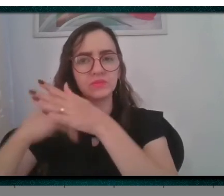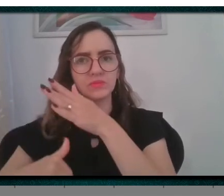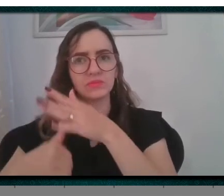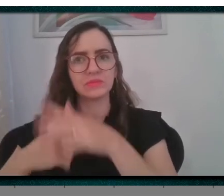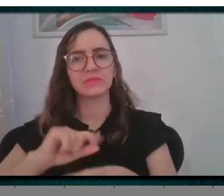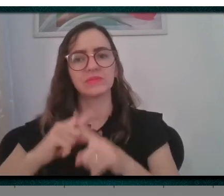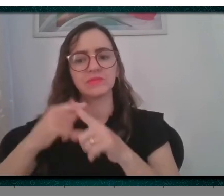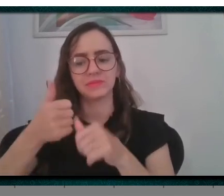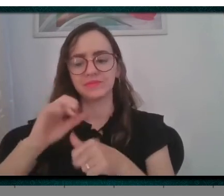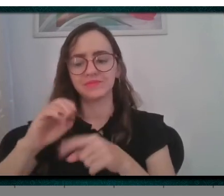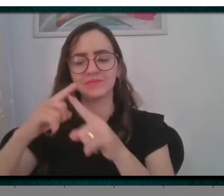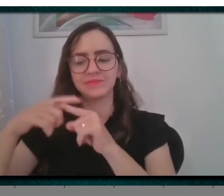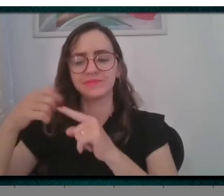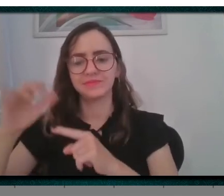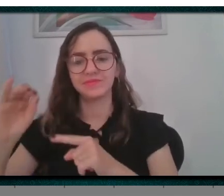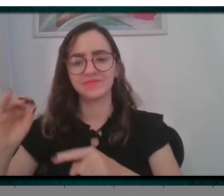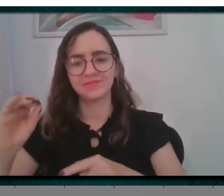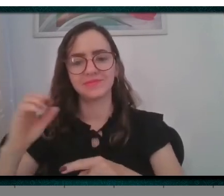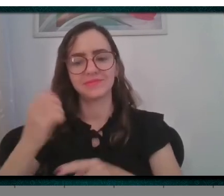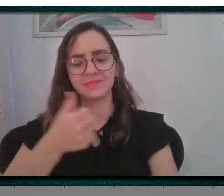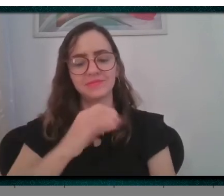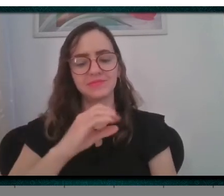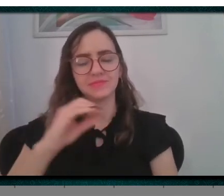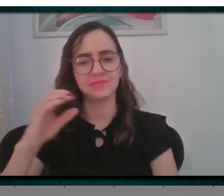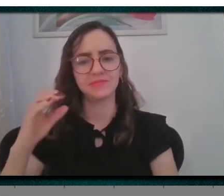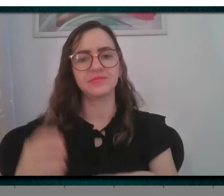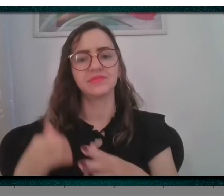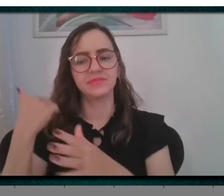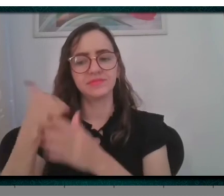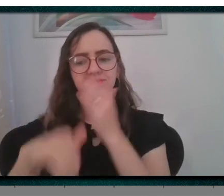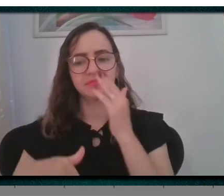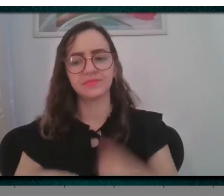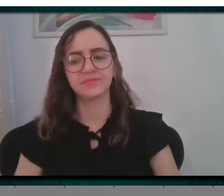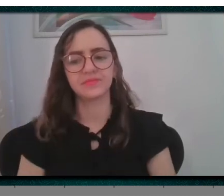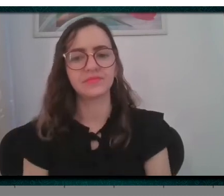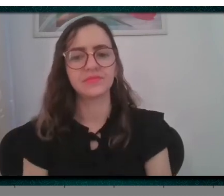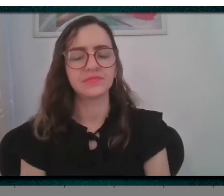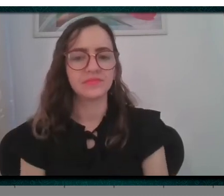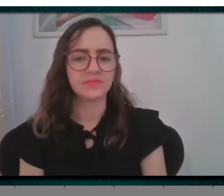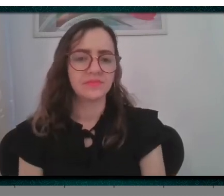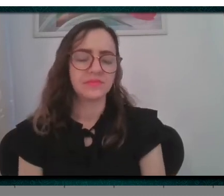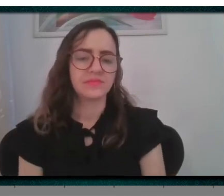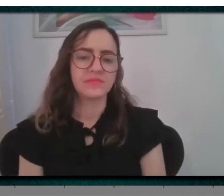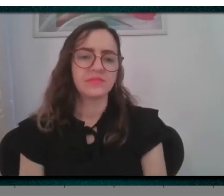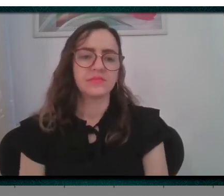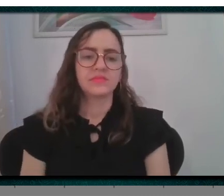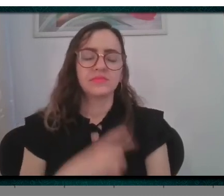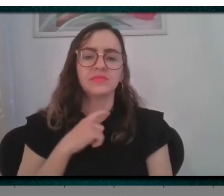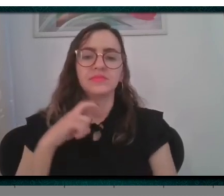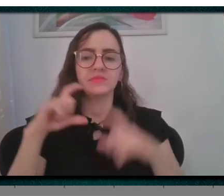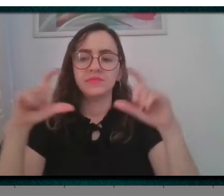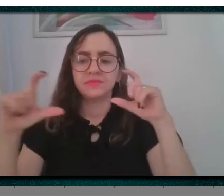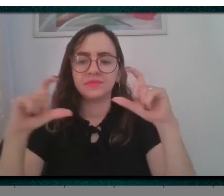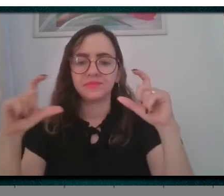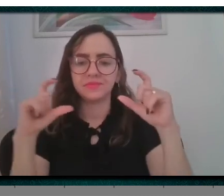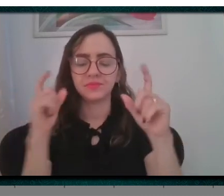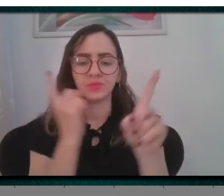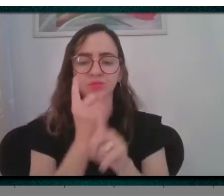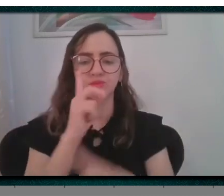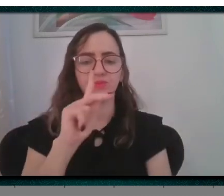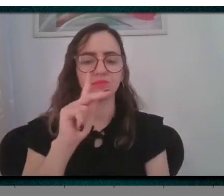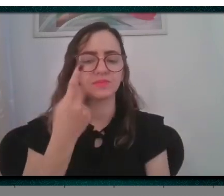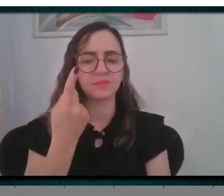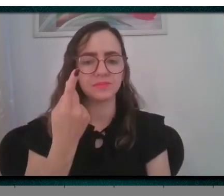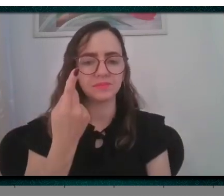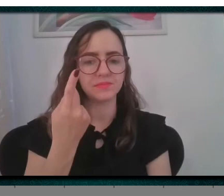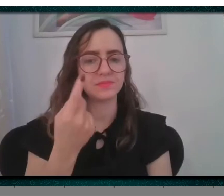vai falar qual é a fórmula para poder achar esse valor do pH, esse valor aqui direto. A